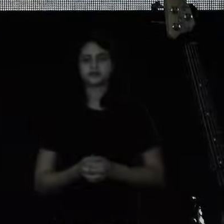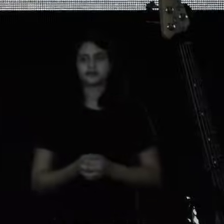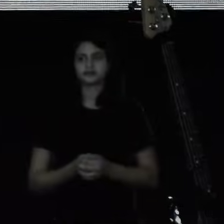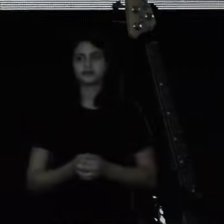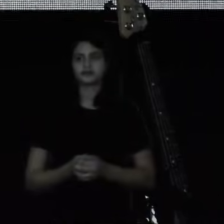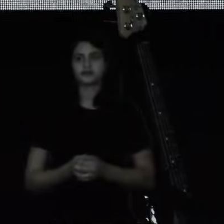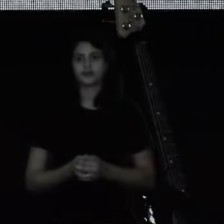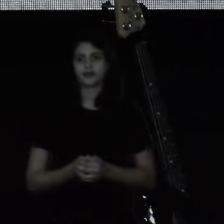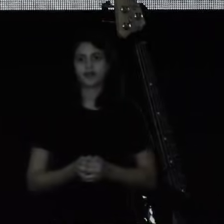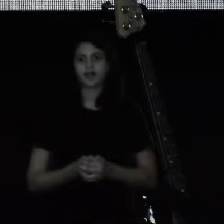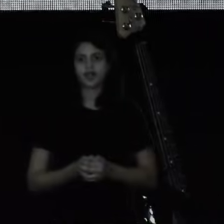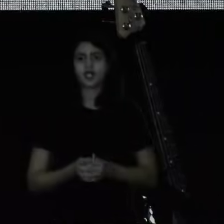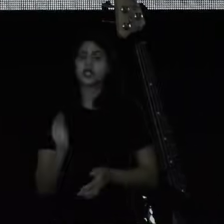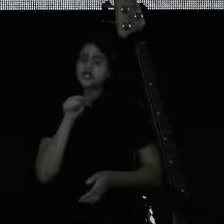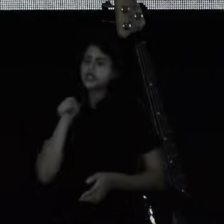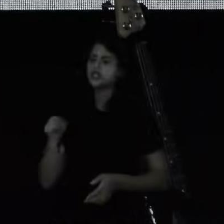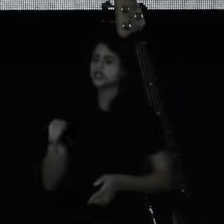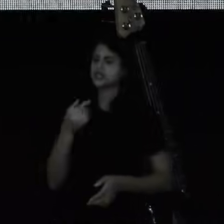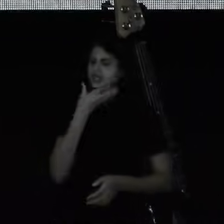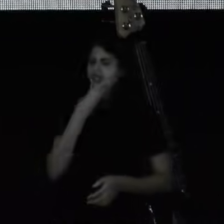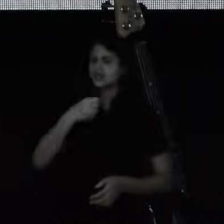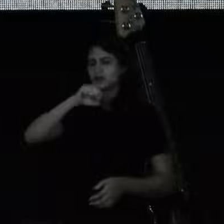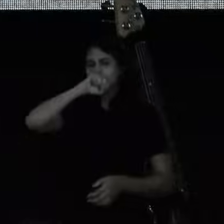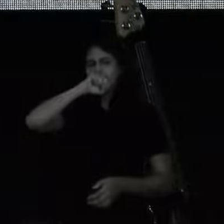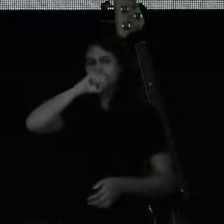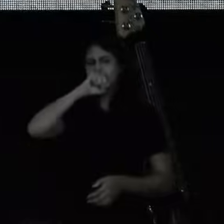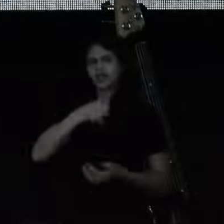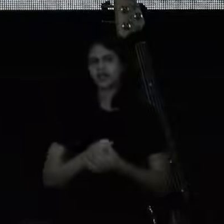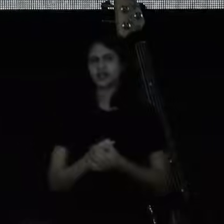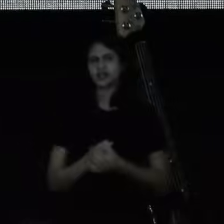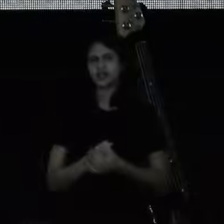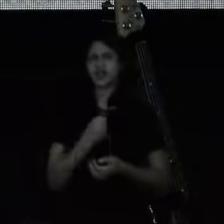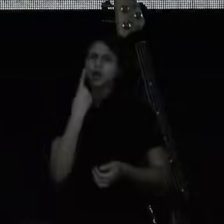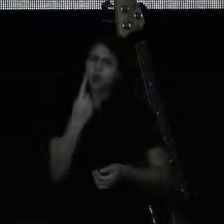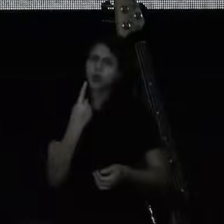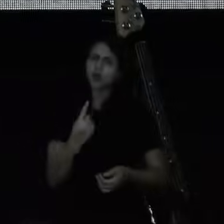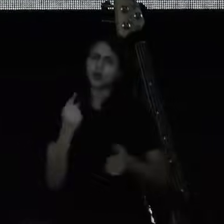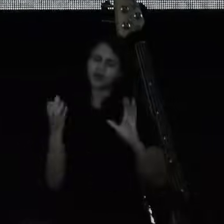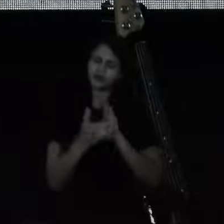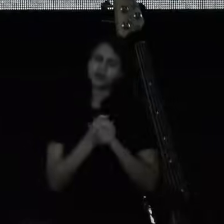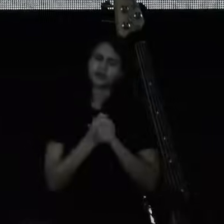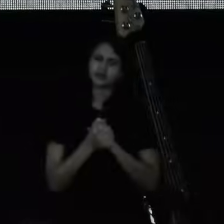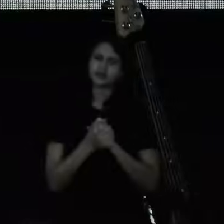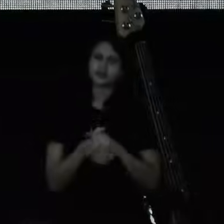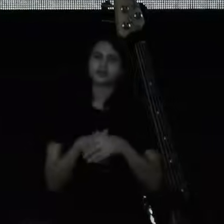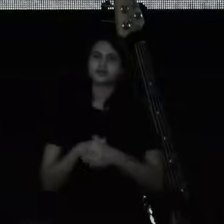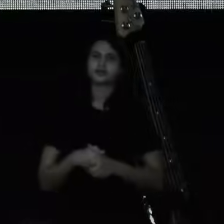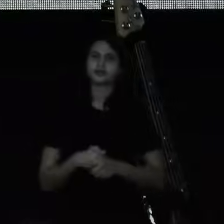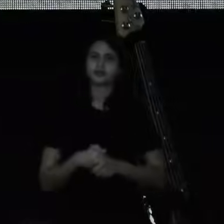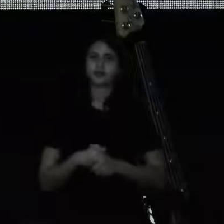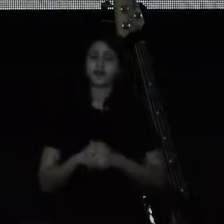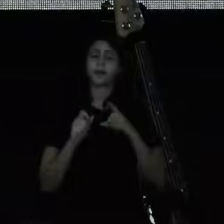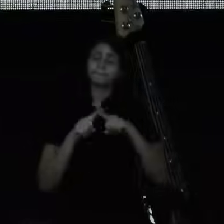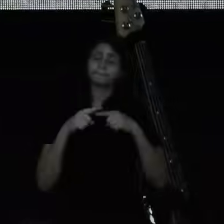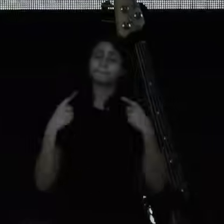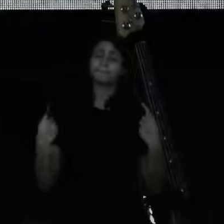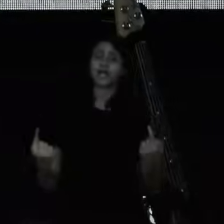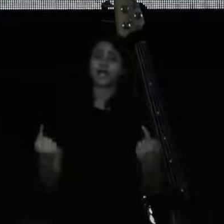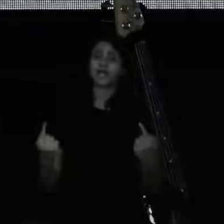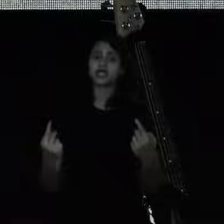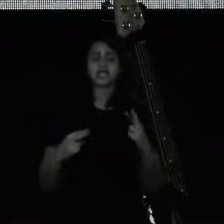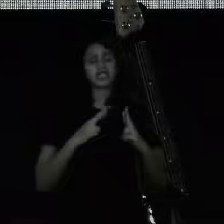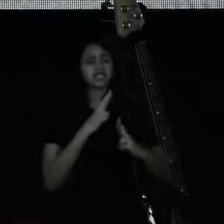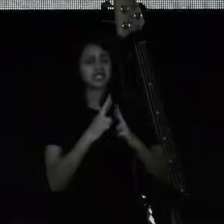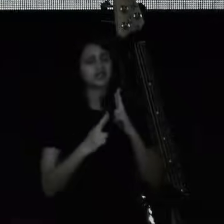Seu pai, Gileade, tinha uma mulher, mas ele teve um envolvimento com essa prostituta,